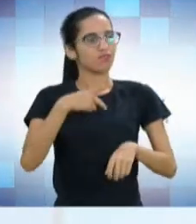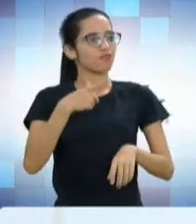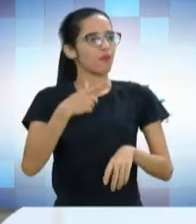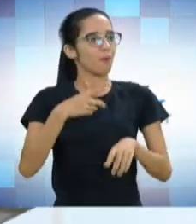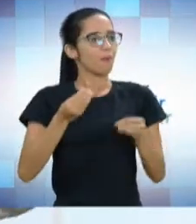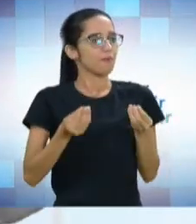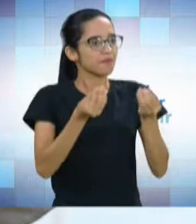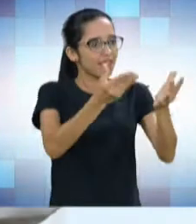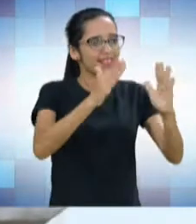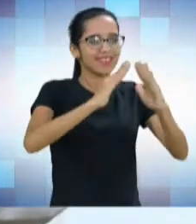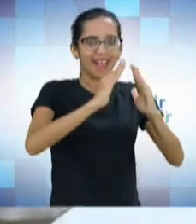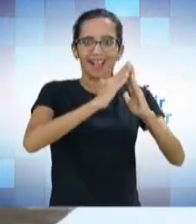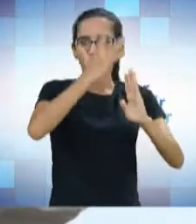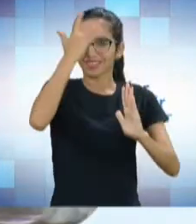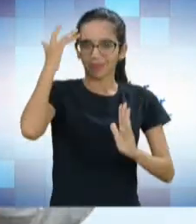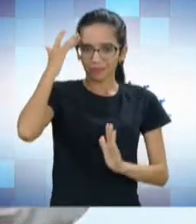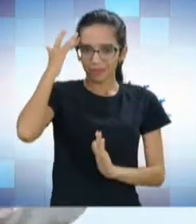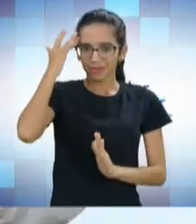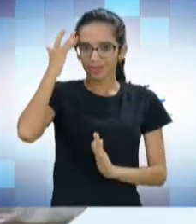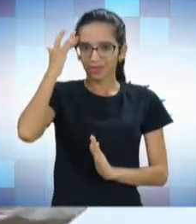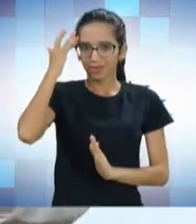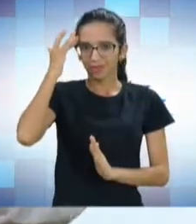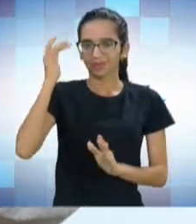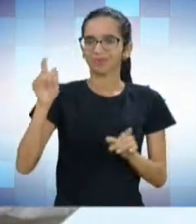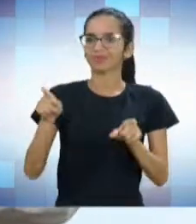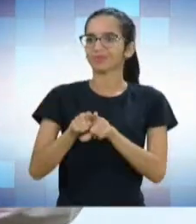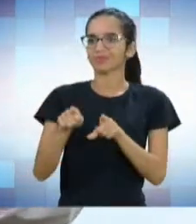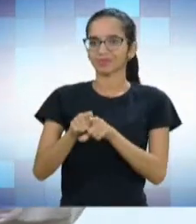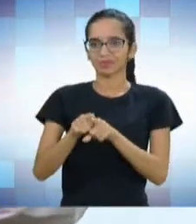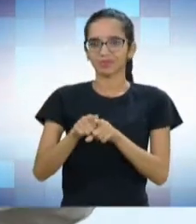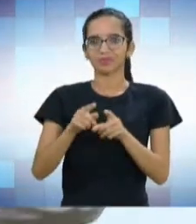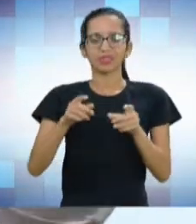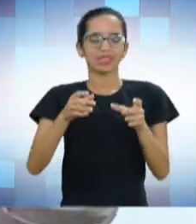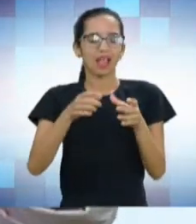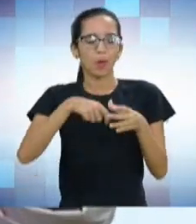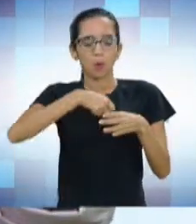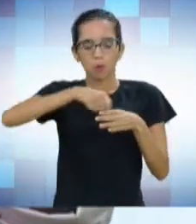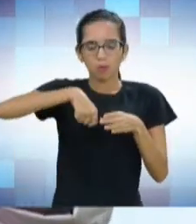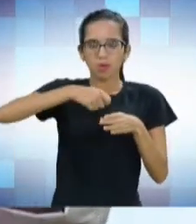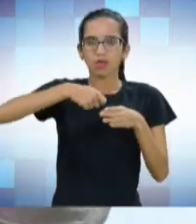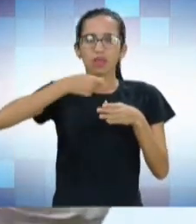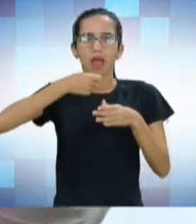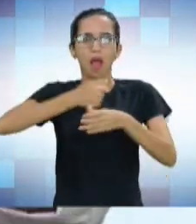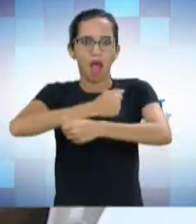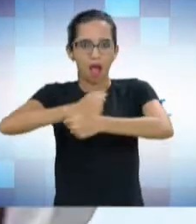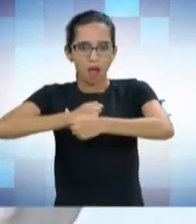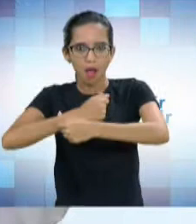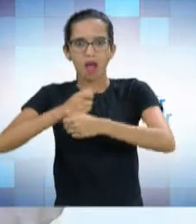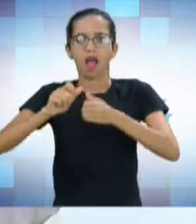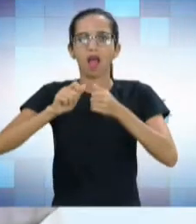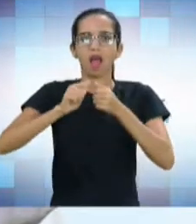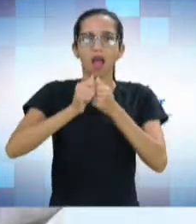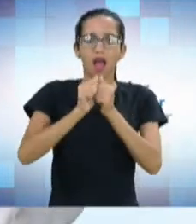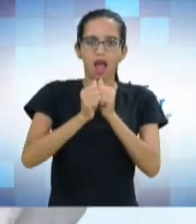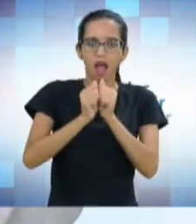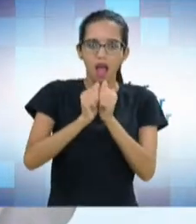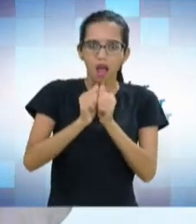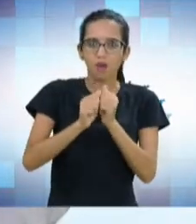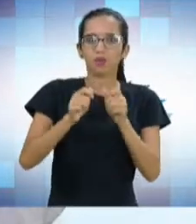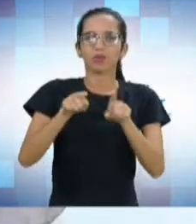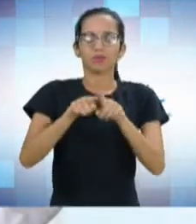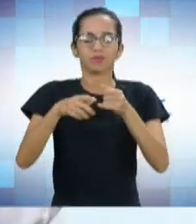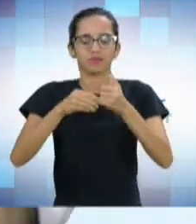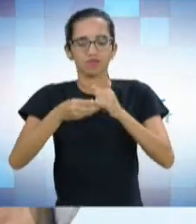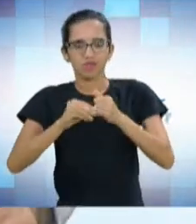com arrumadinho o feijão com arroz um molho e uma paçoca então ela realmente mostrou que